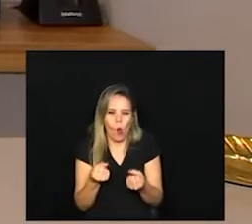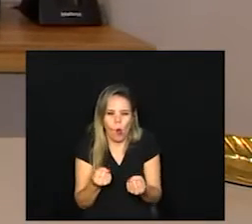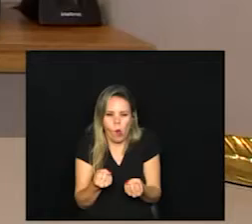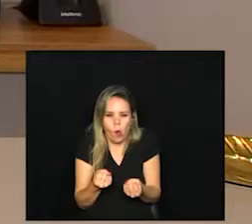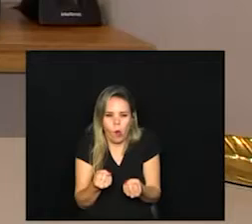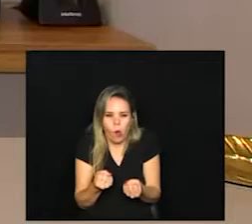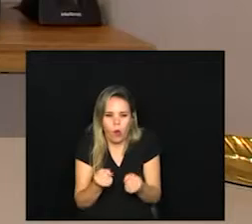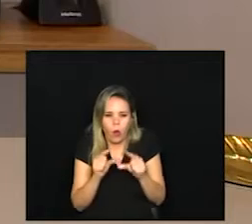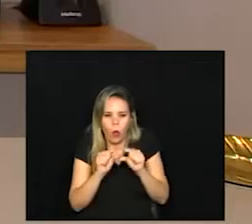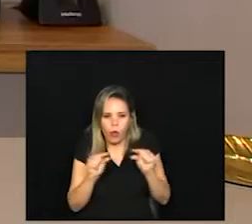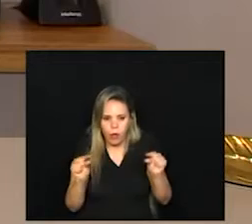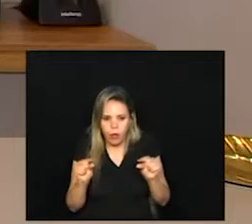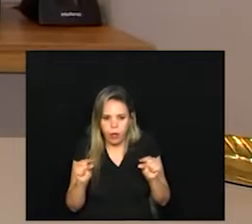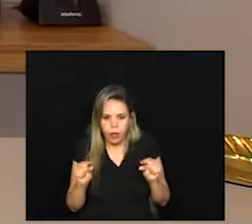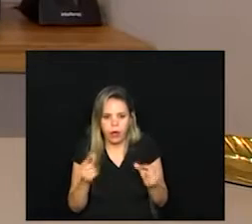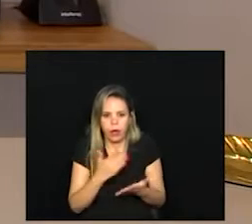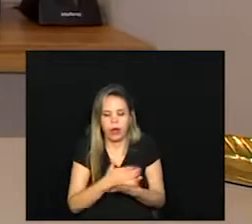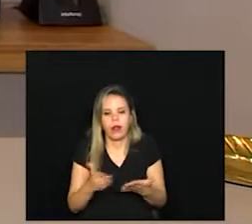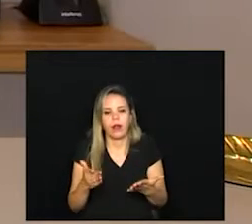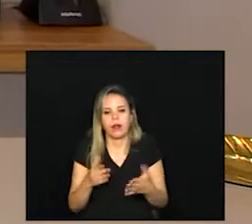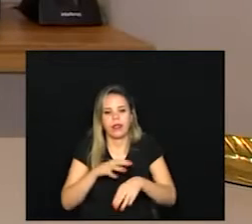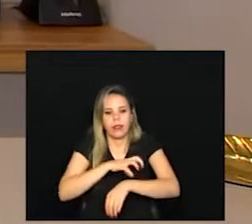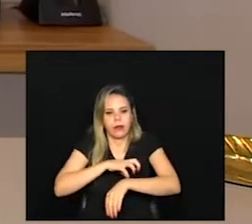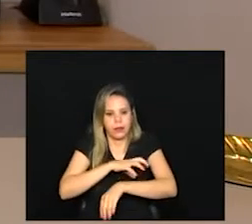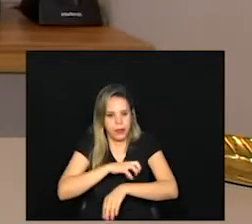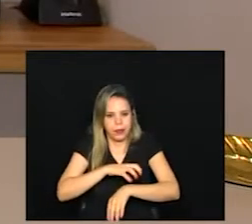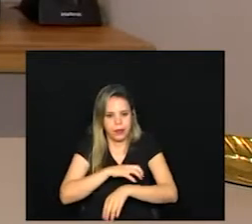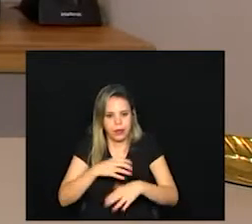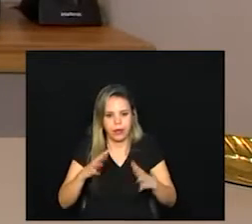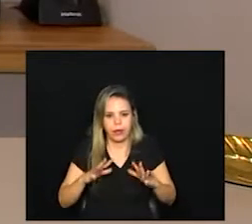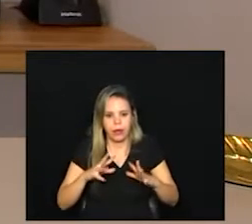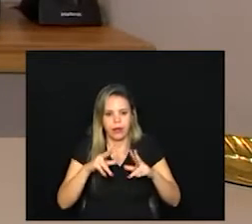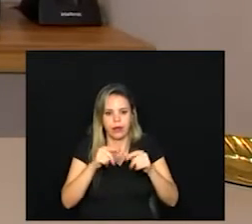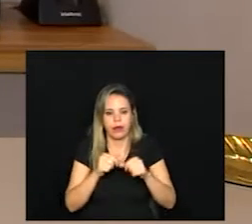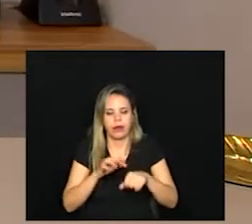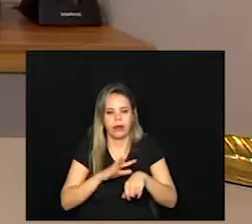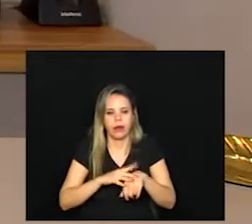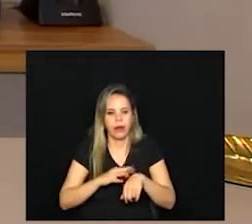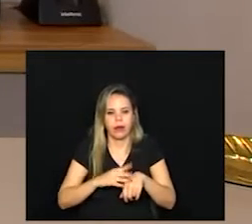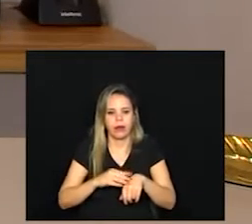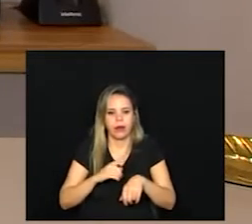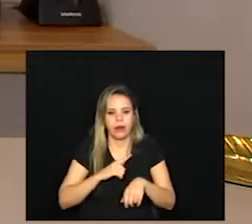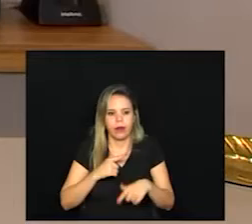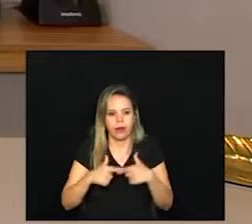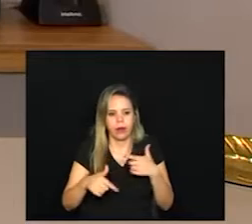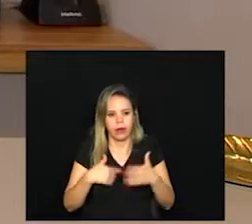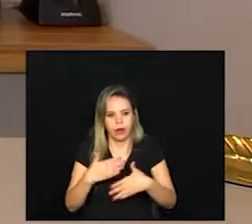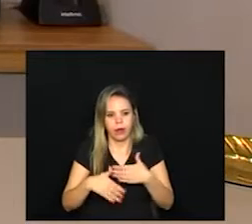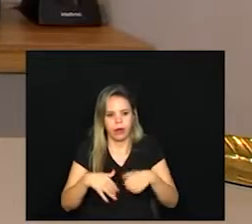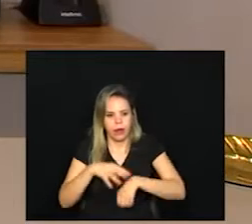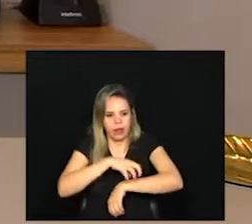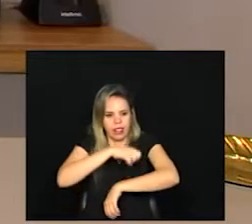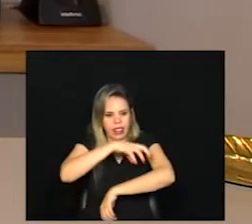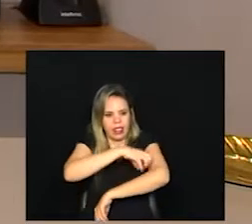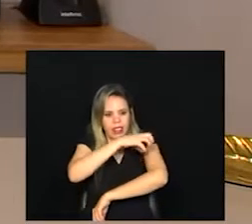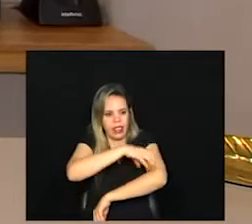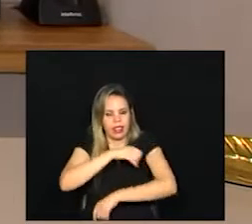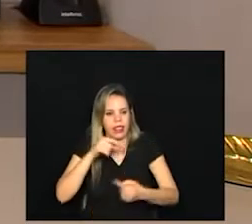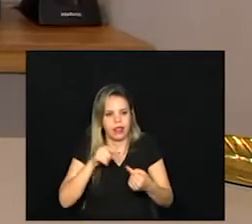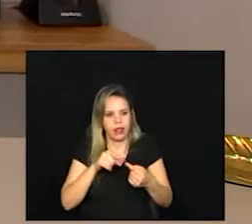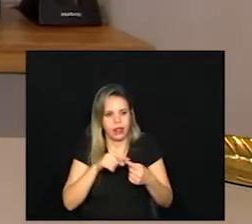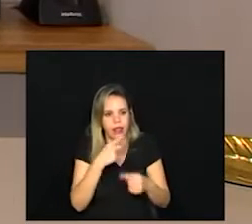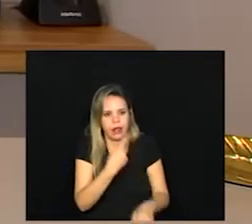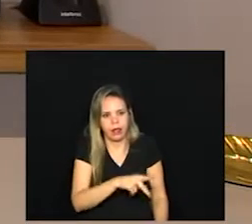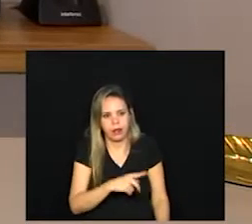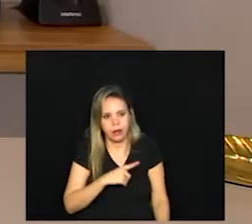mais superficial da pele ela começa a descamar. Então, todas aquelas doenças que têm um processo descamativo associado a